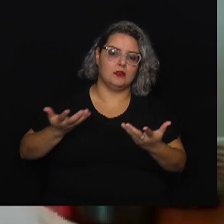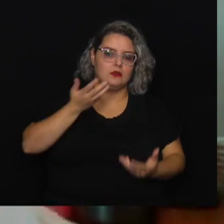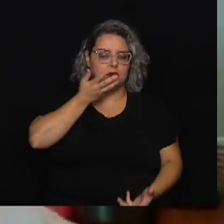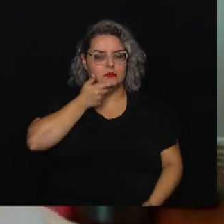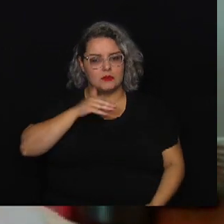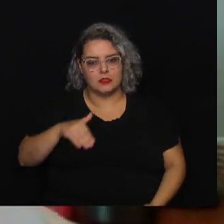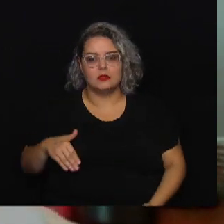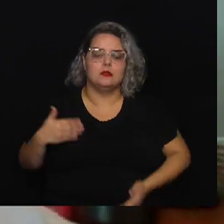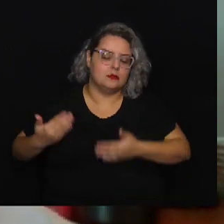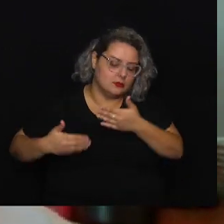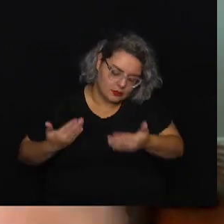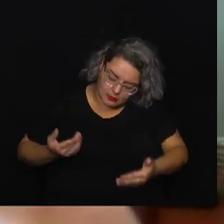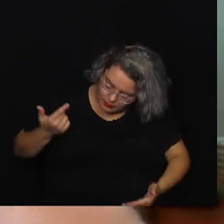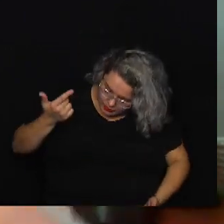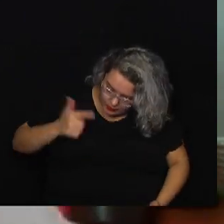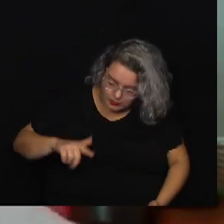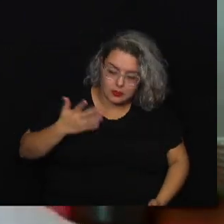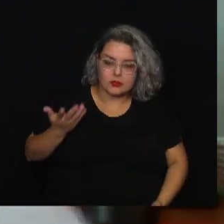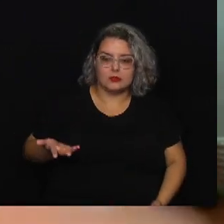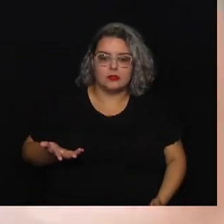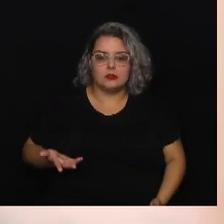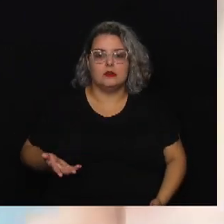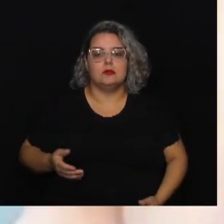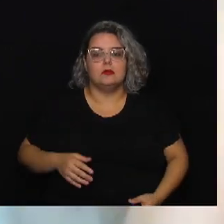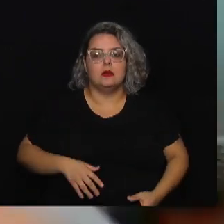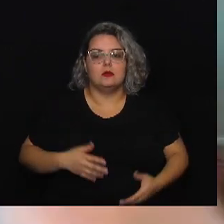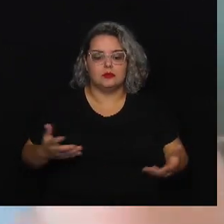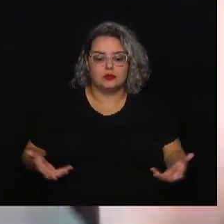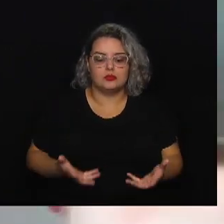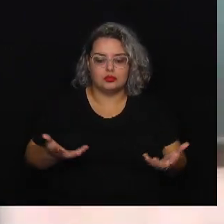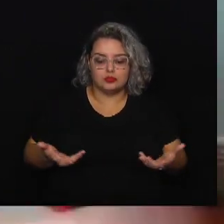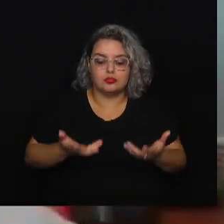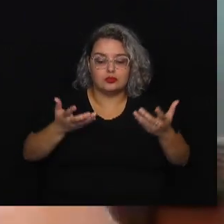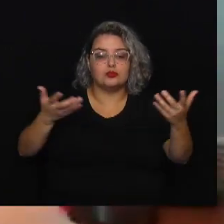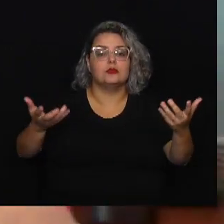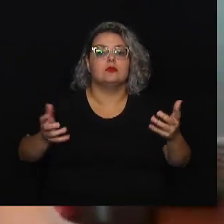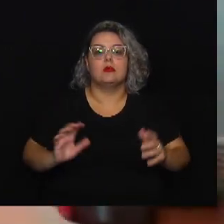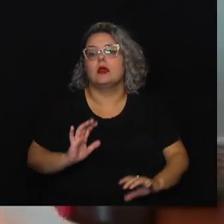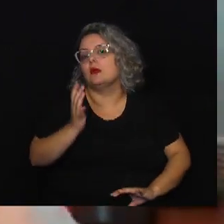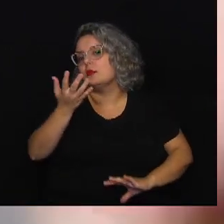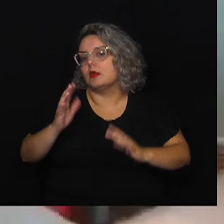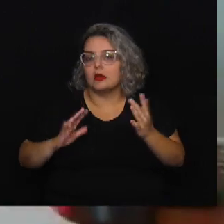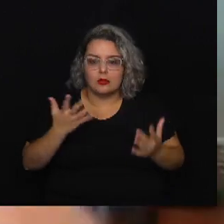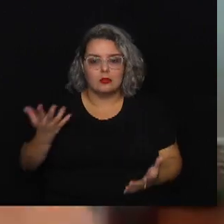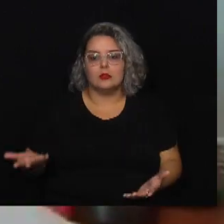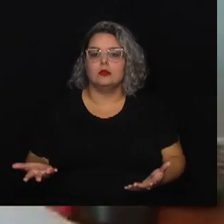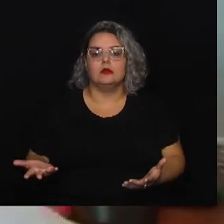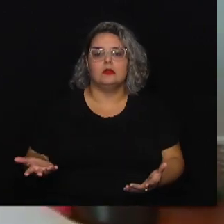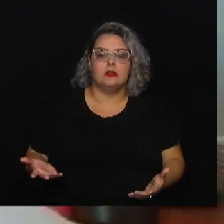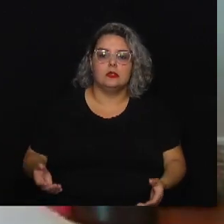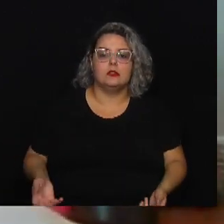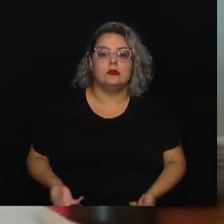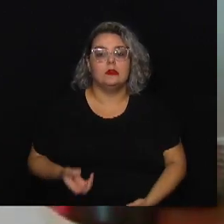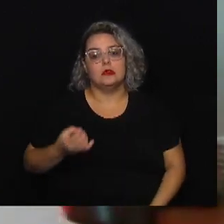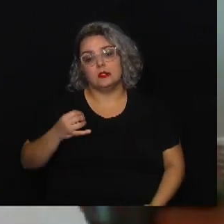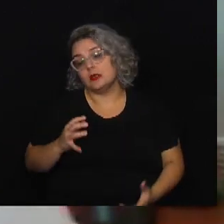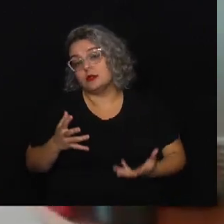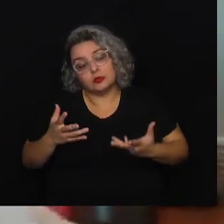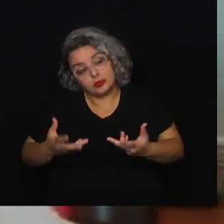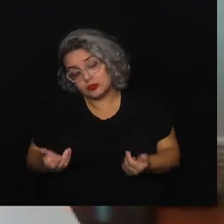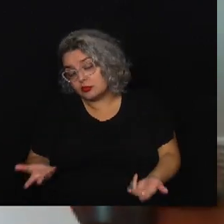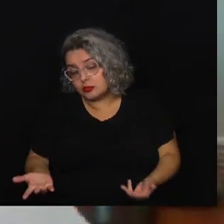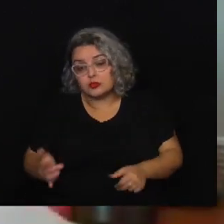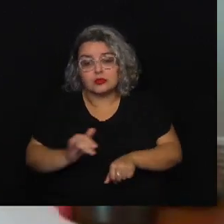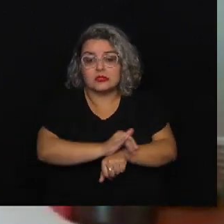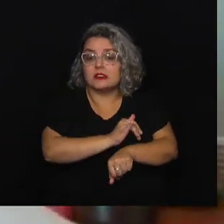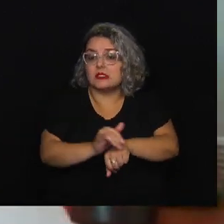para frente, né? Vamos regar aí as plantinhas que elas vão nascer de novo, só para a brasa que elas, né? Agora sempre tem